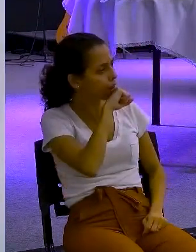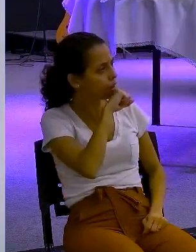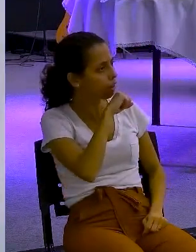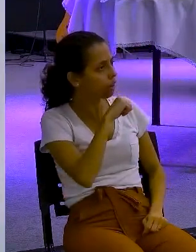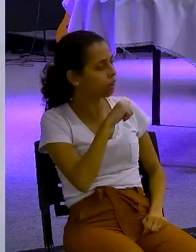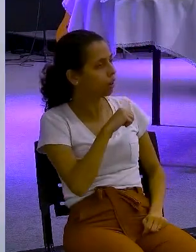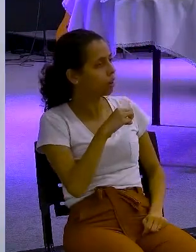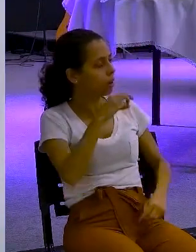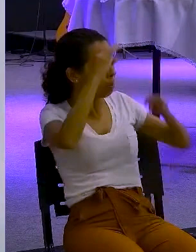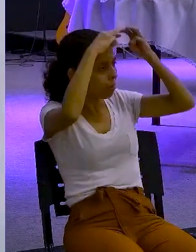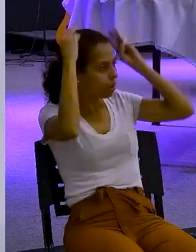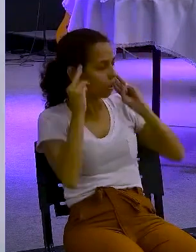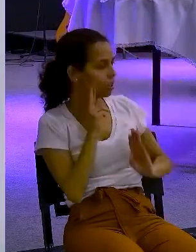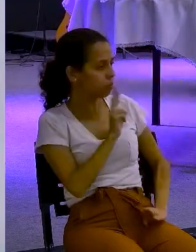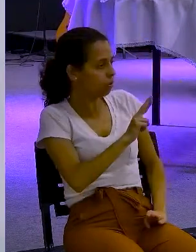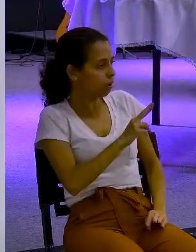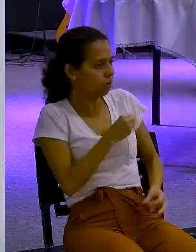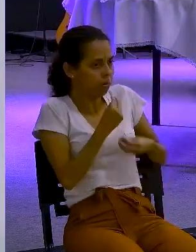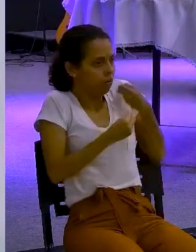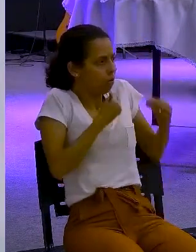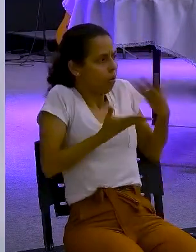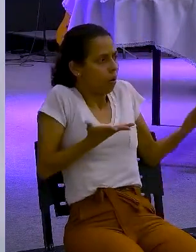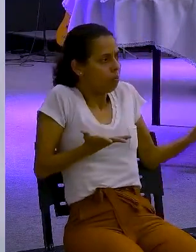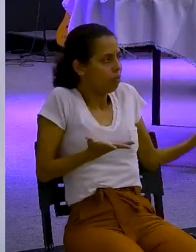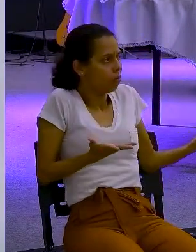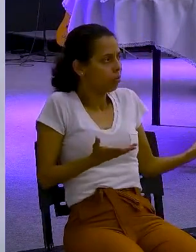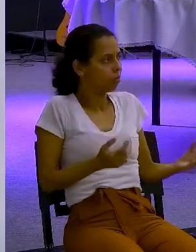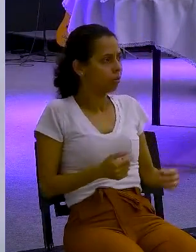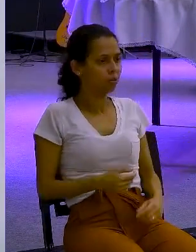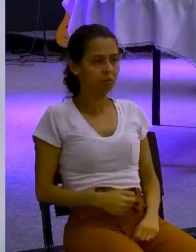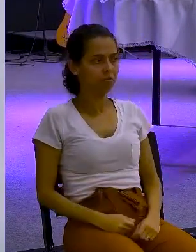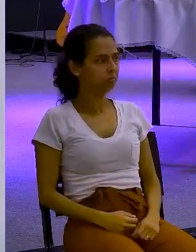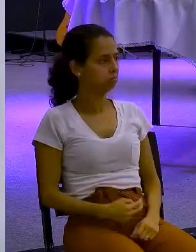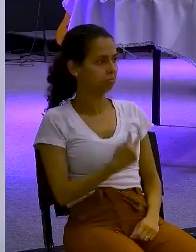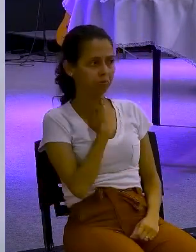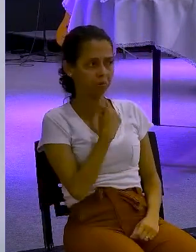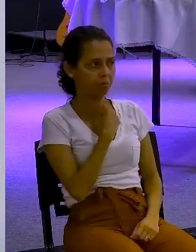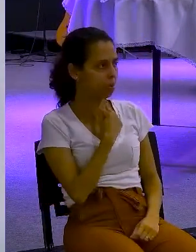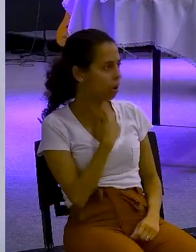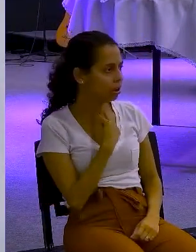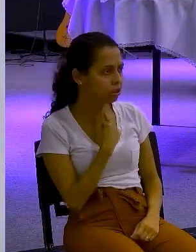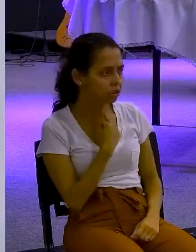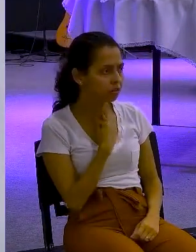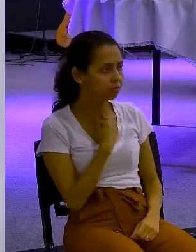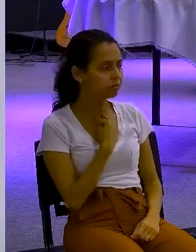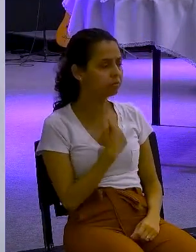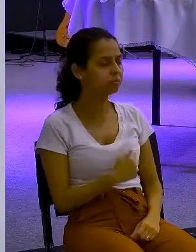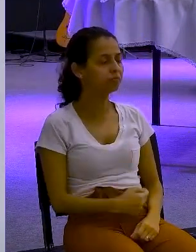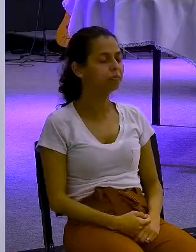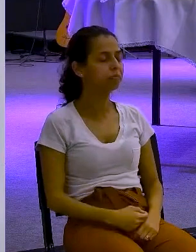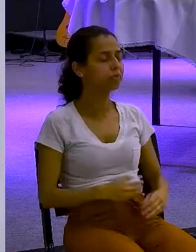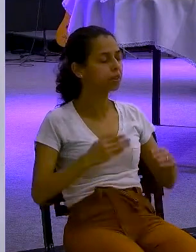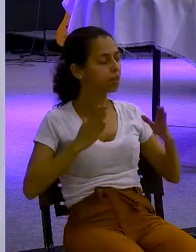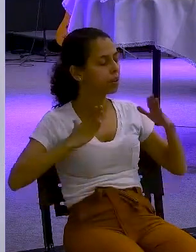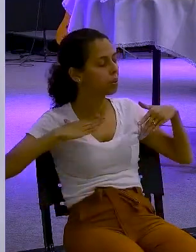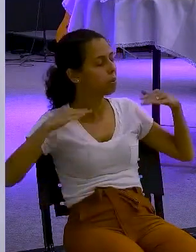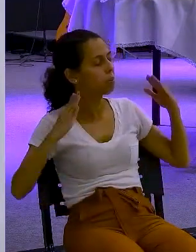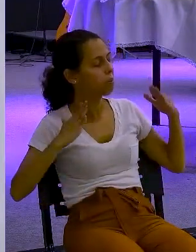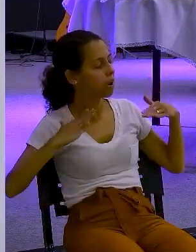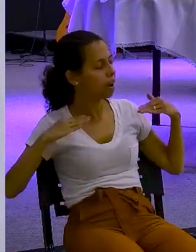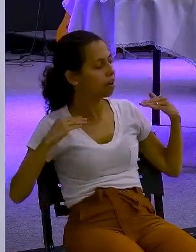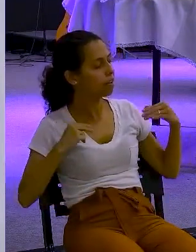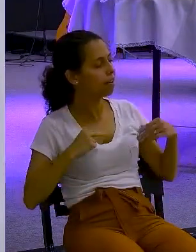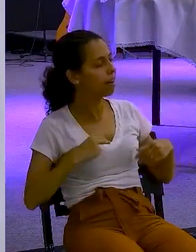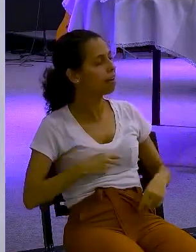ser mãe se eu nunca tive relação sexual com homem algum? É impossível. E aí o anjo fala: também diziam ser impossível para